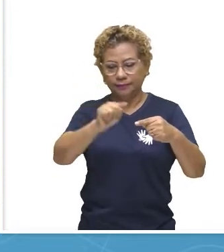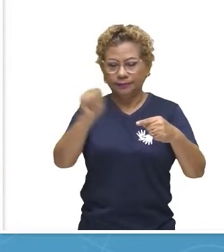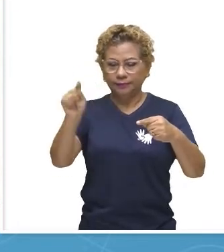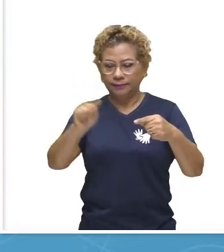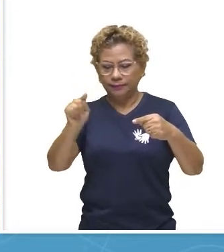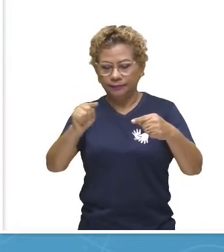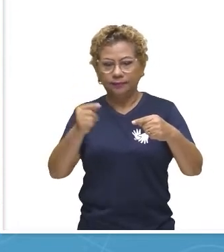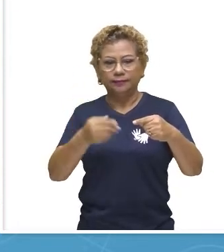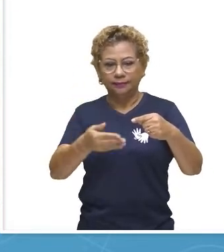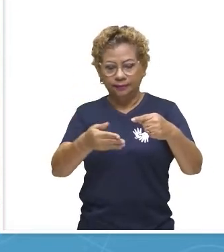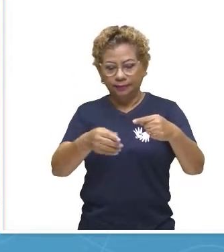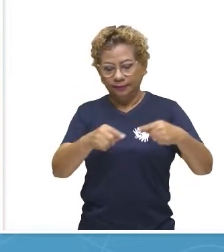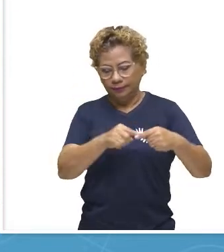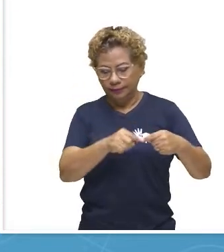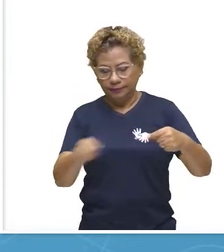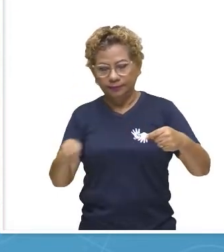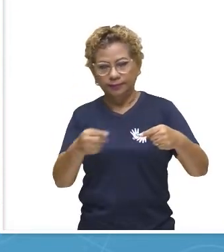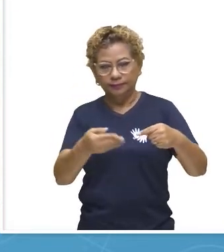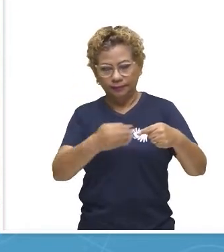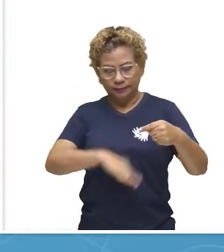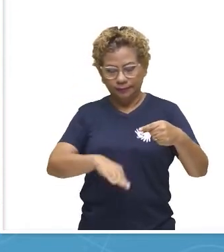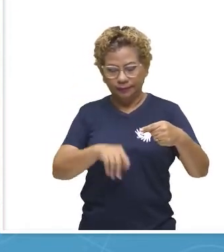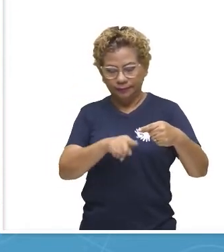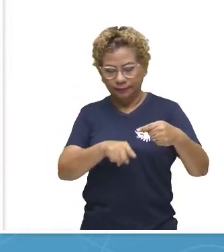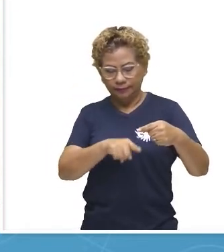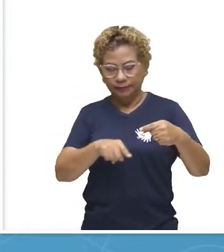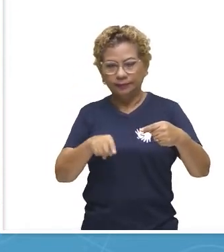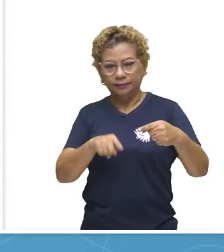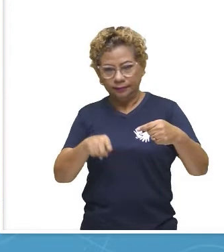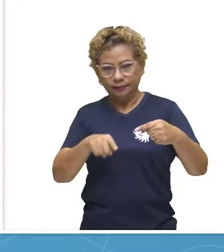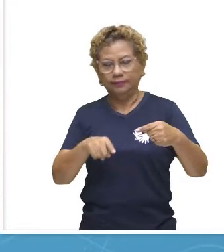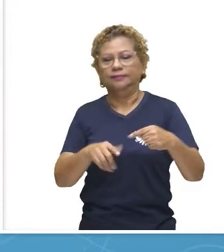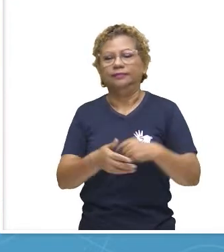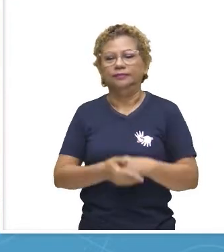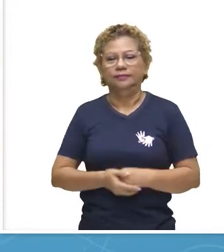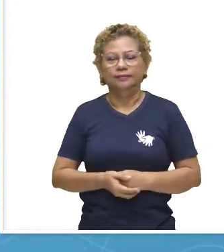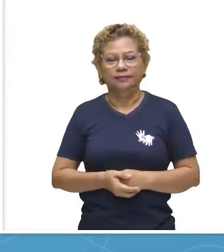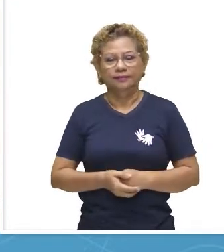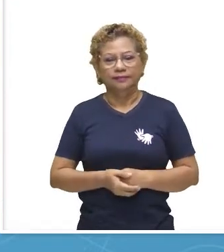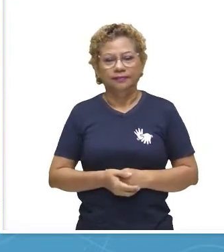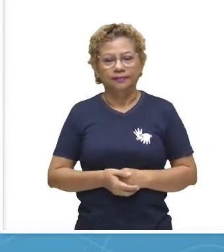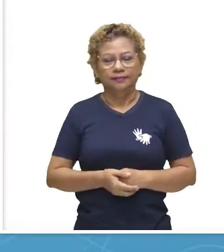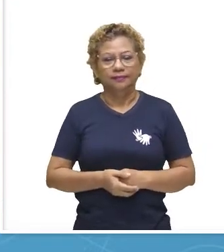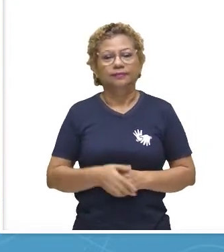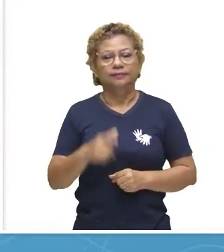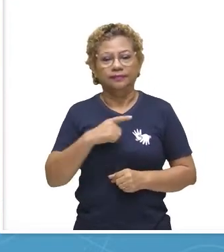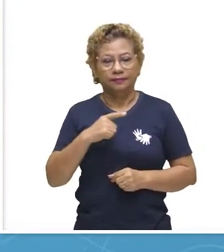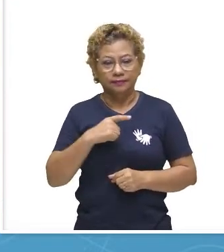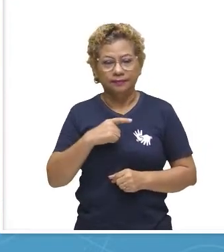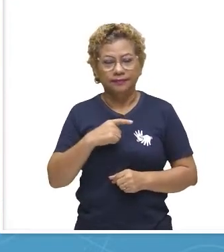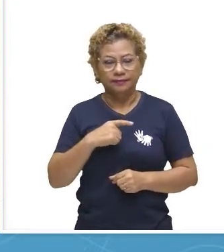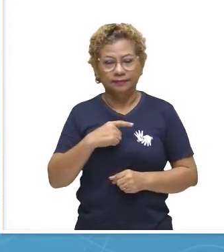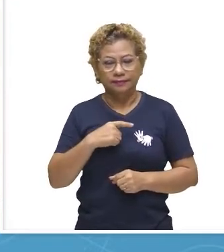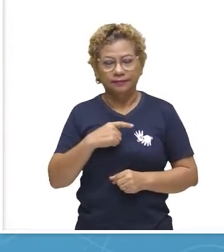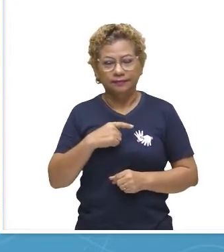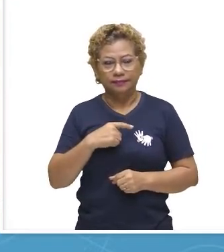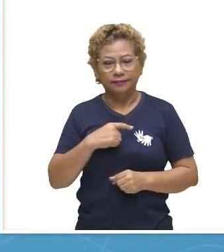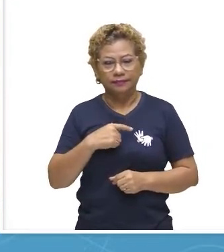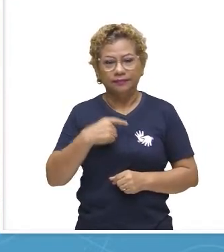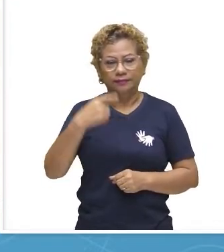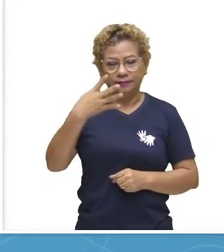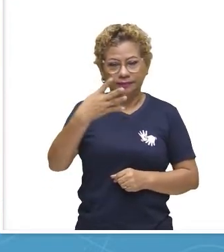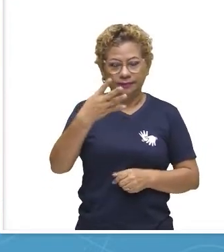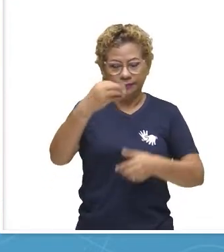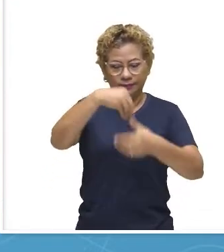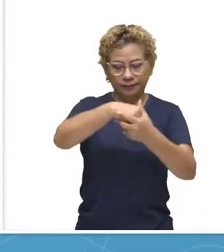Esse e esse. Então, no total, 8, né? 4 que ficam na parte